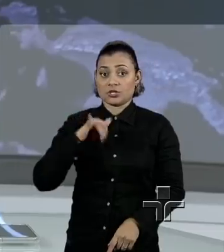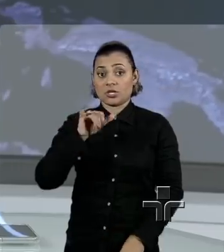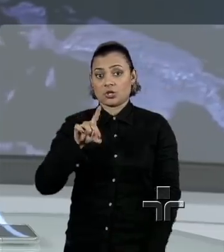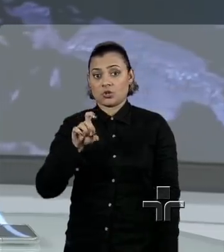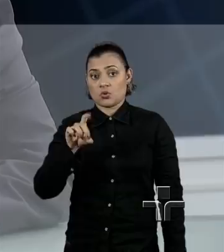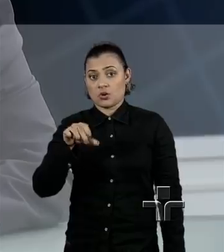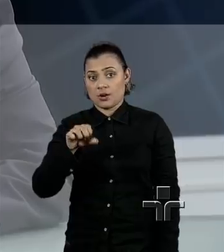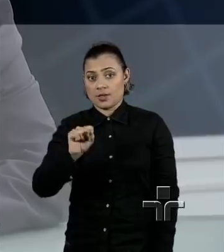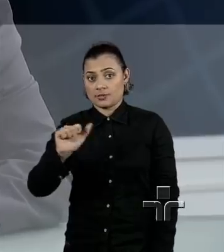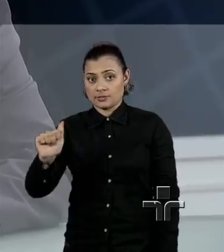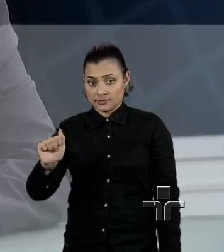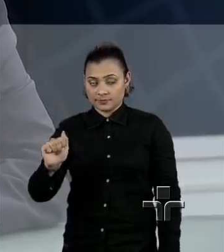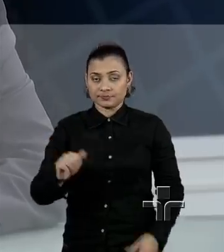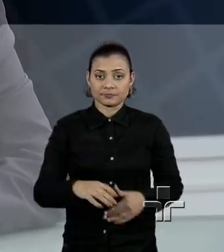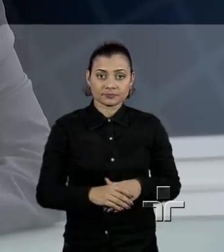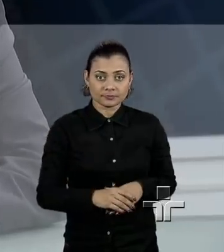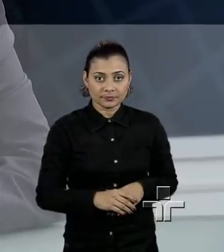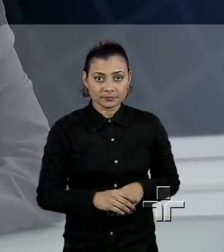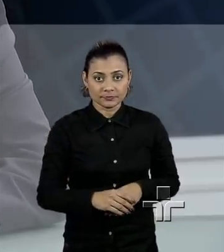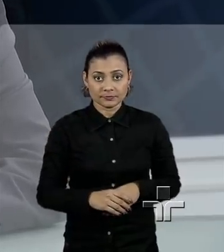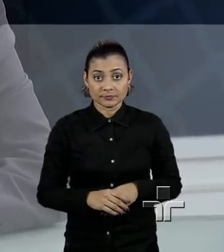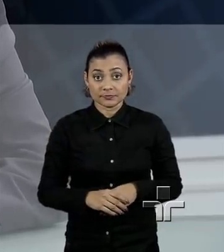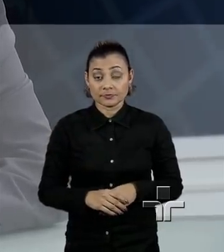Saldiva? Pois é,